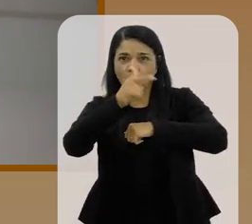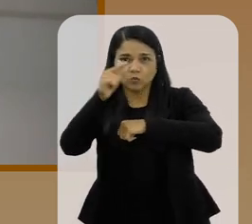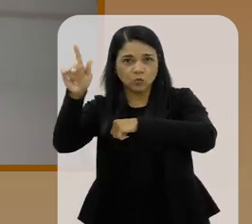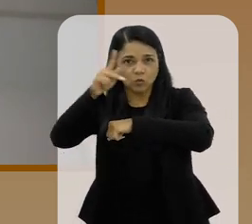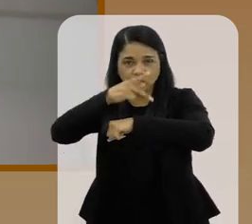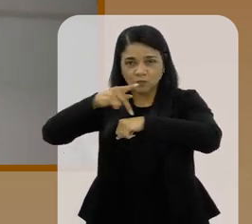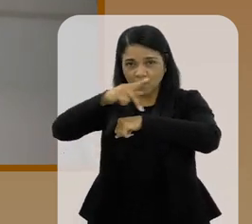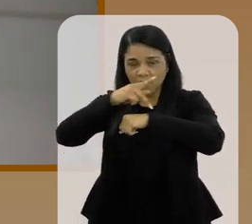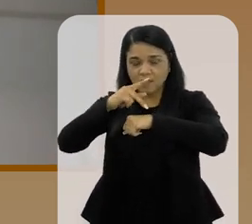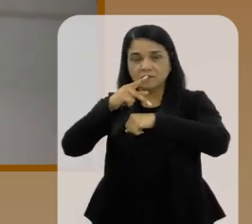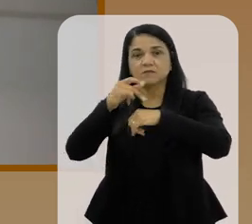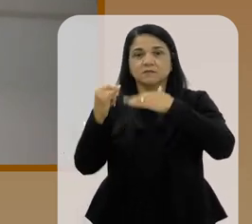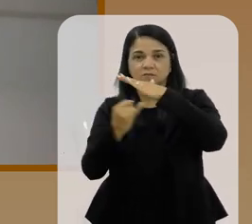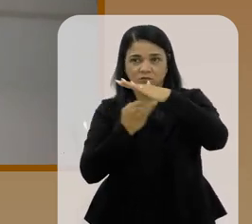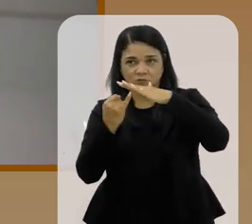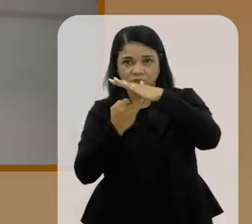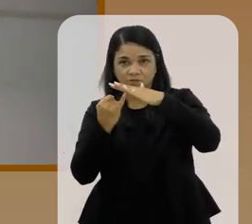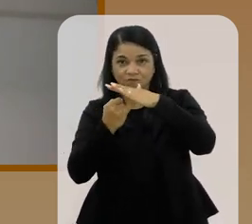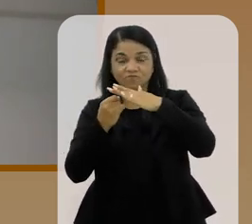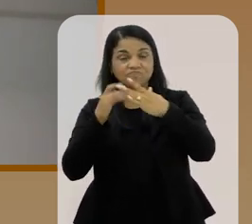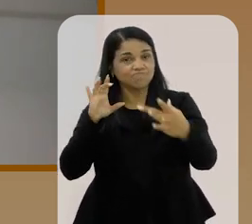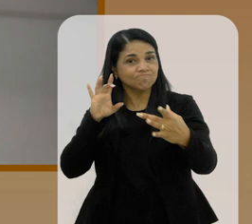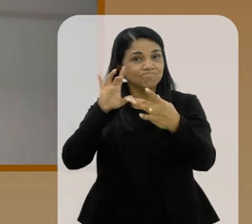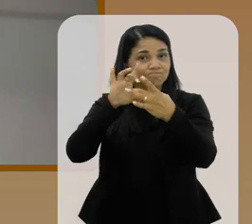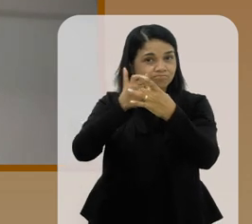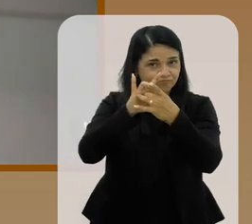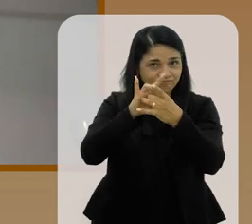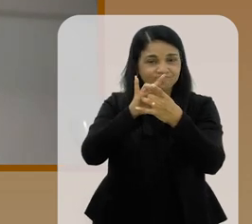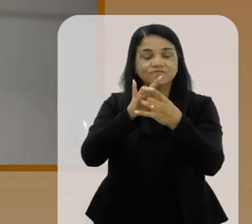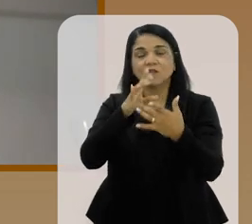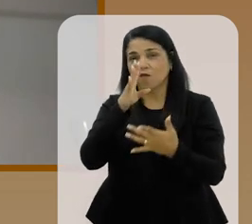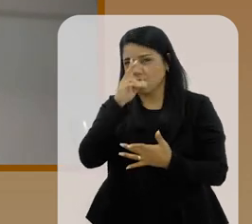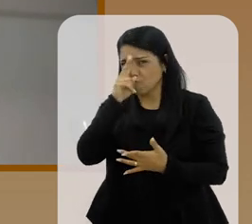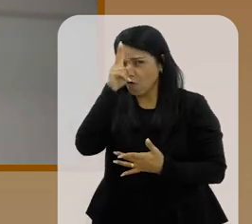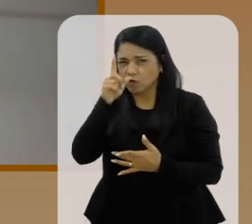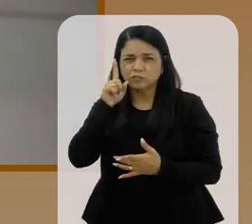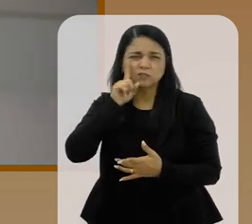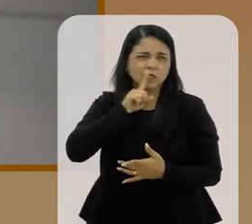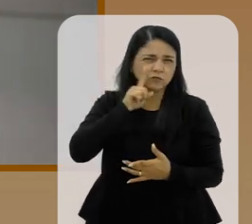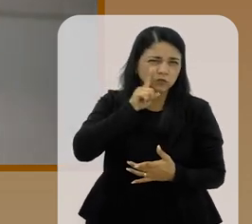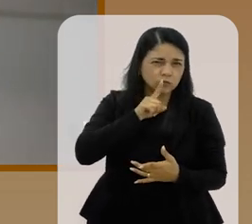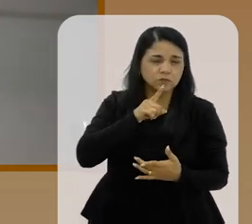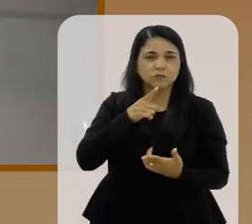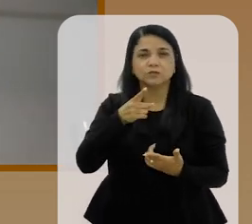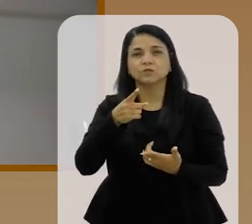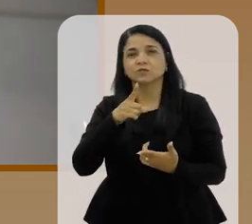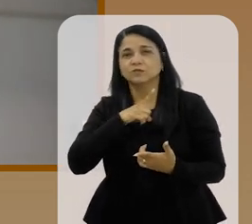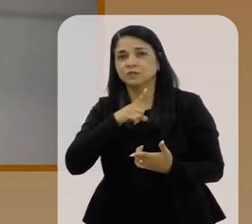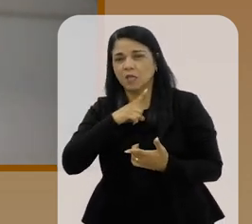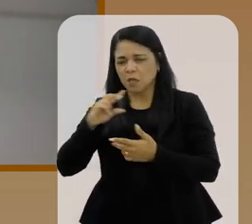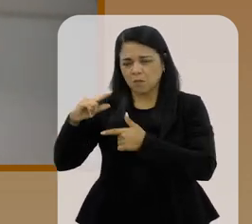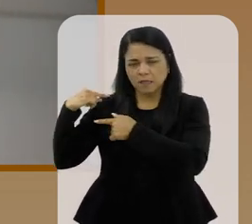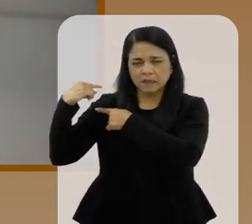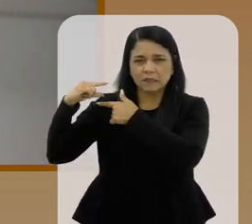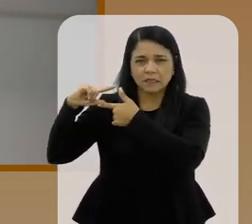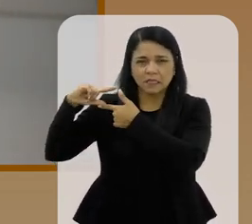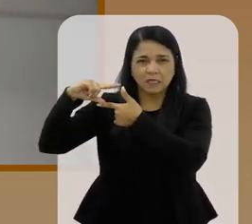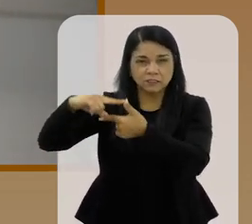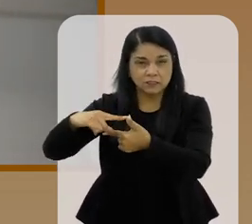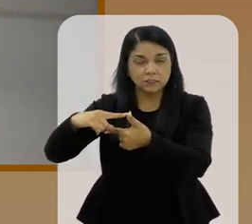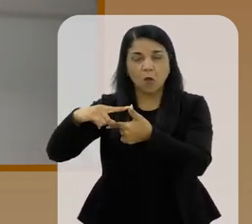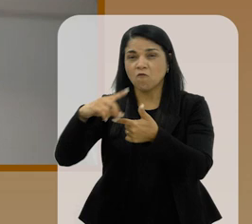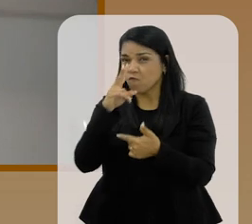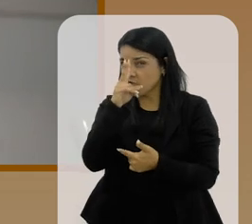internacionais, tem contatos tradicionalmente fortes com a França, em particular, também com os Estados Unidos e outros lugares, mas por muito tempo teve uma tradição